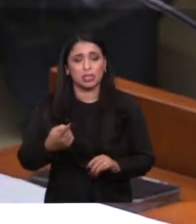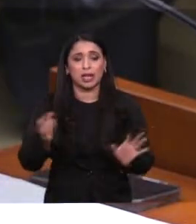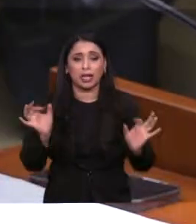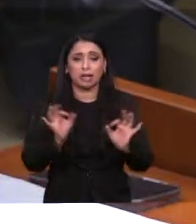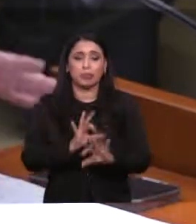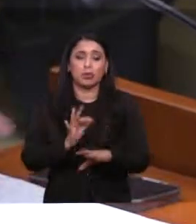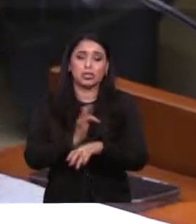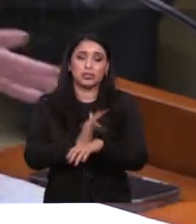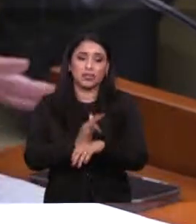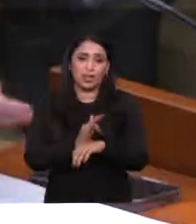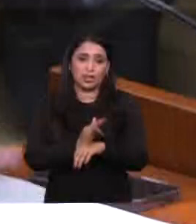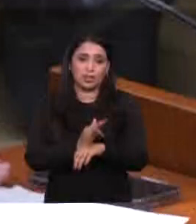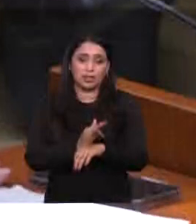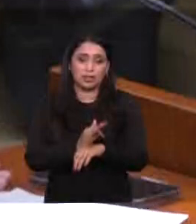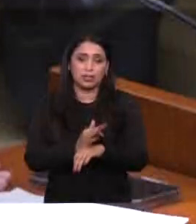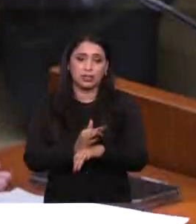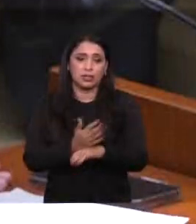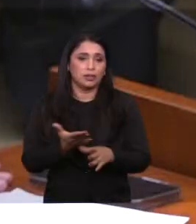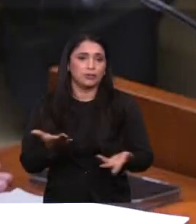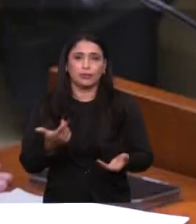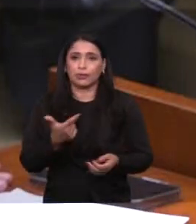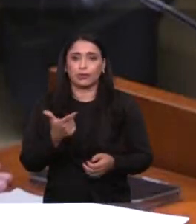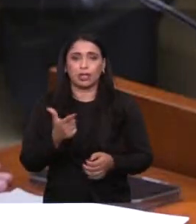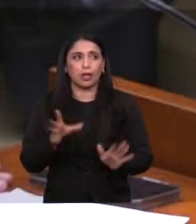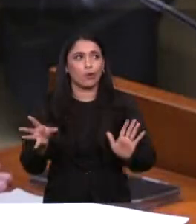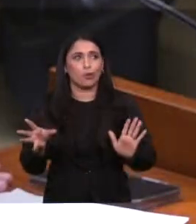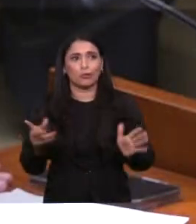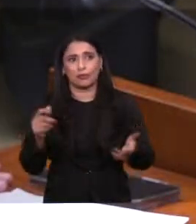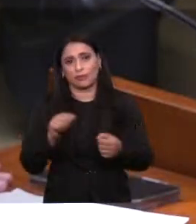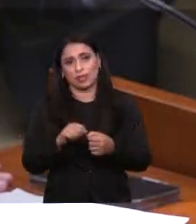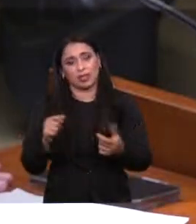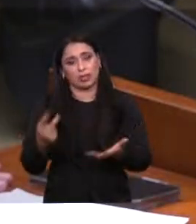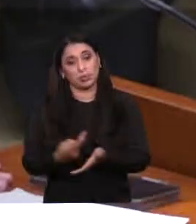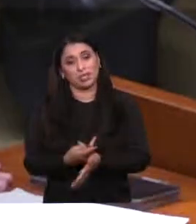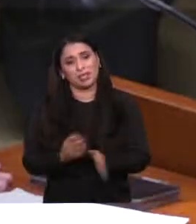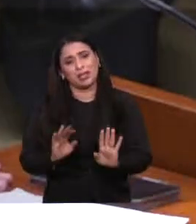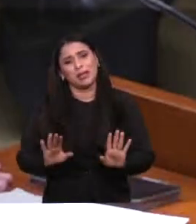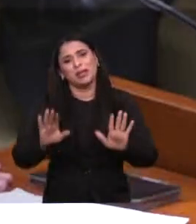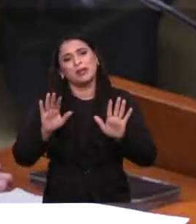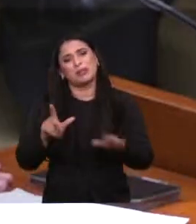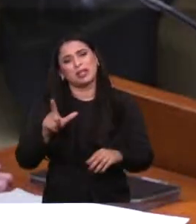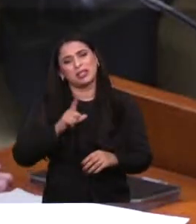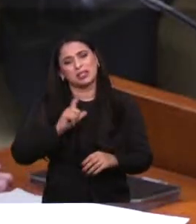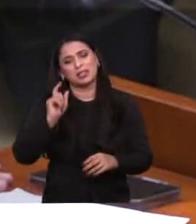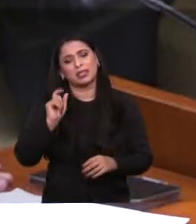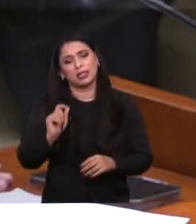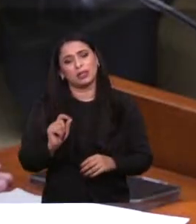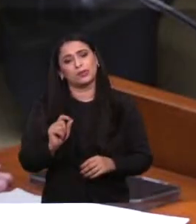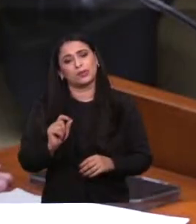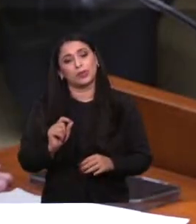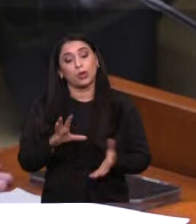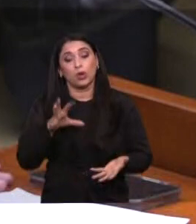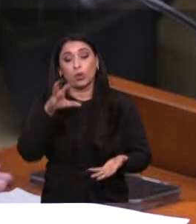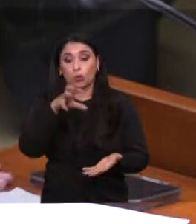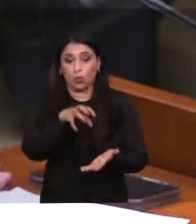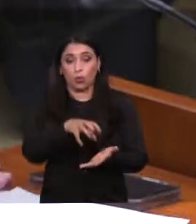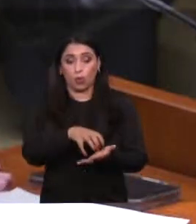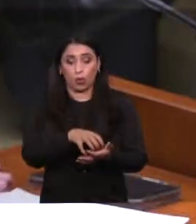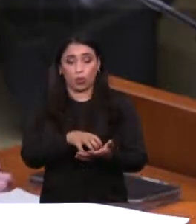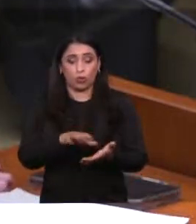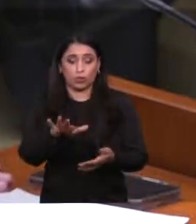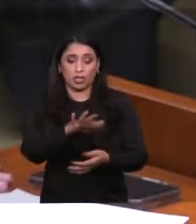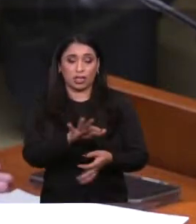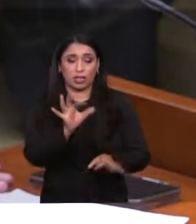forense. Óbvio que não ia conseguir implementar, mas aqui houve uma criação de um órgão